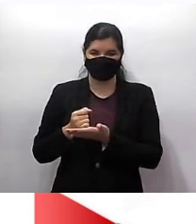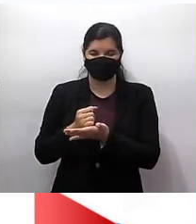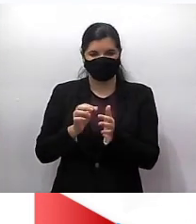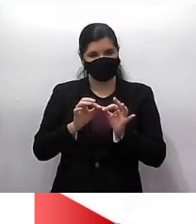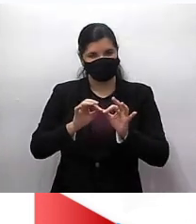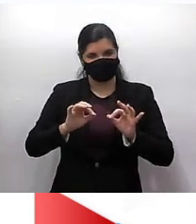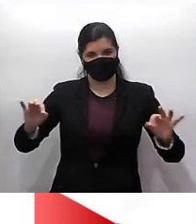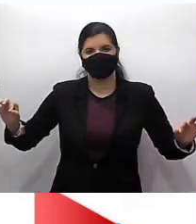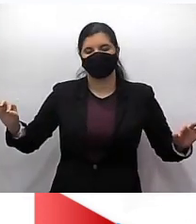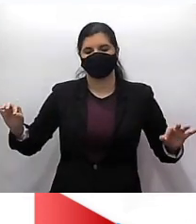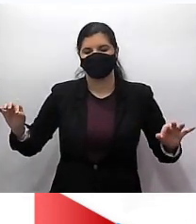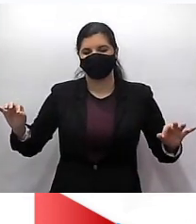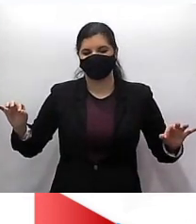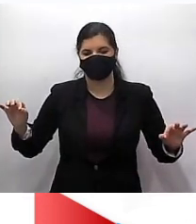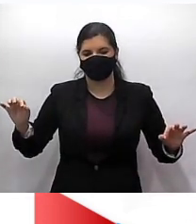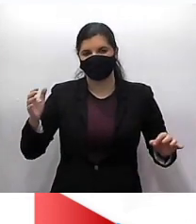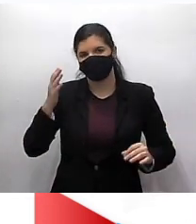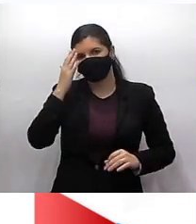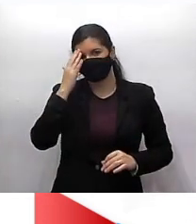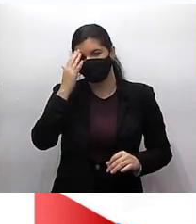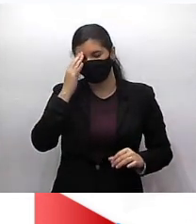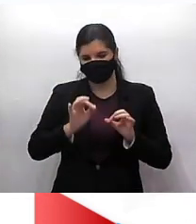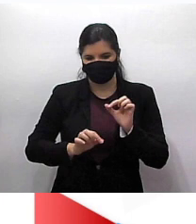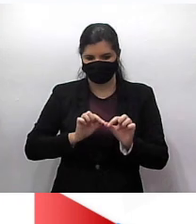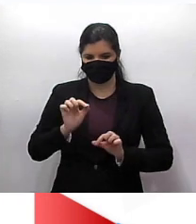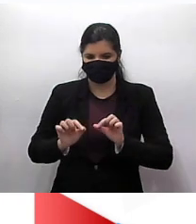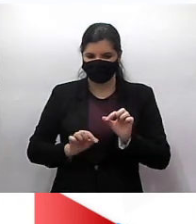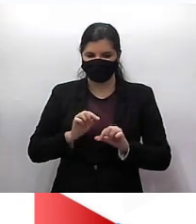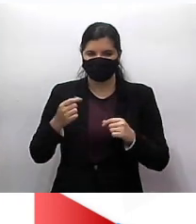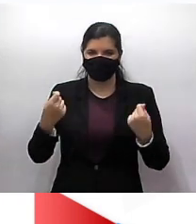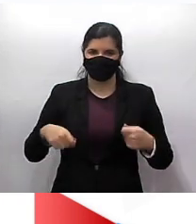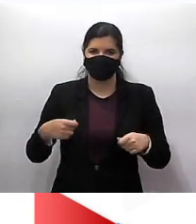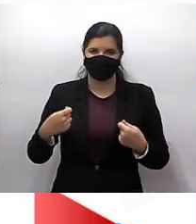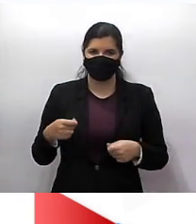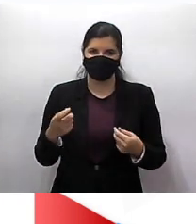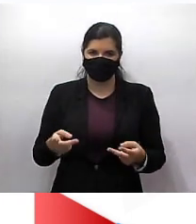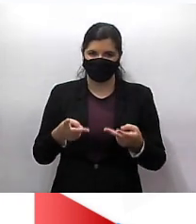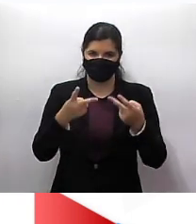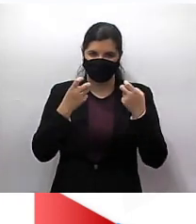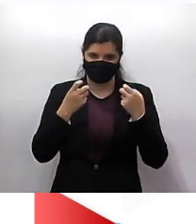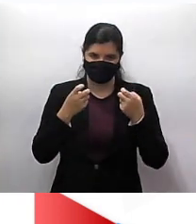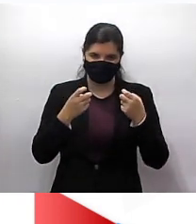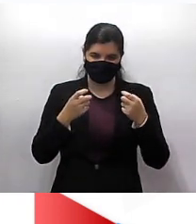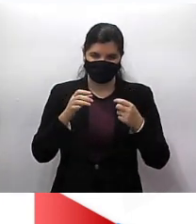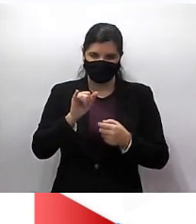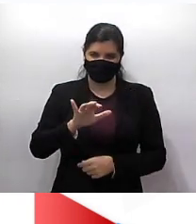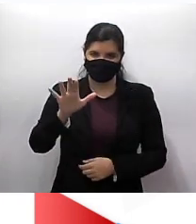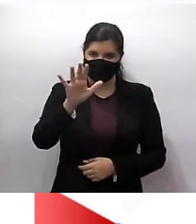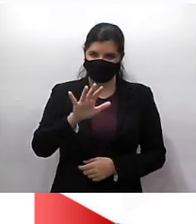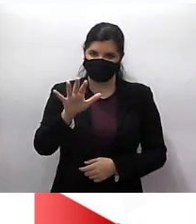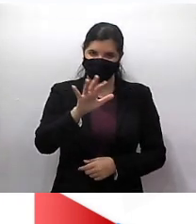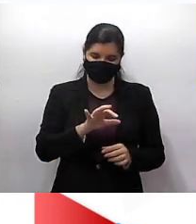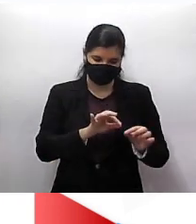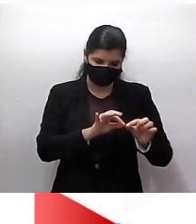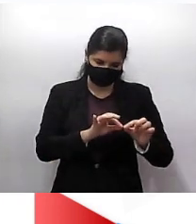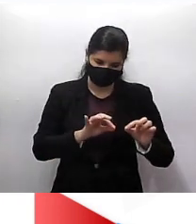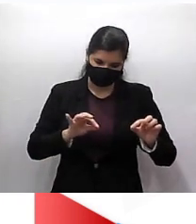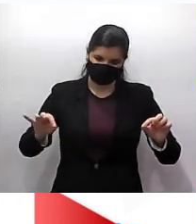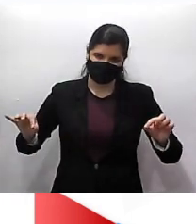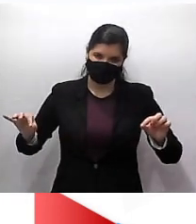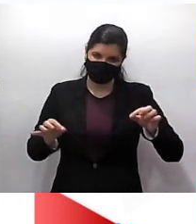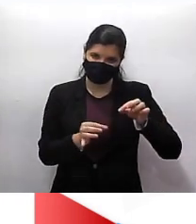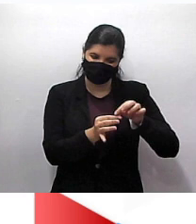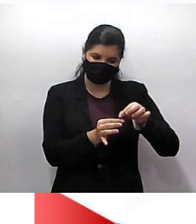faz. Importante que você entenda que eu tenho que olhar o contorno da figura, tá bom? Essa medida do lado